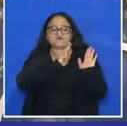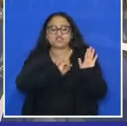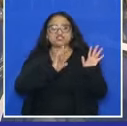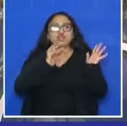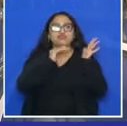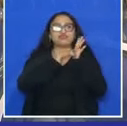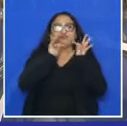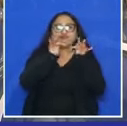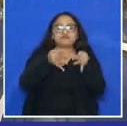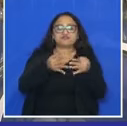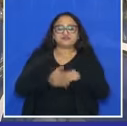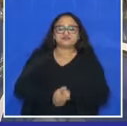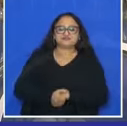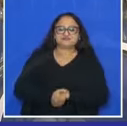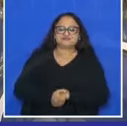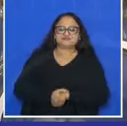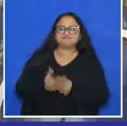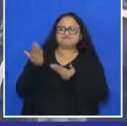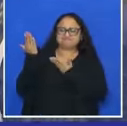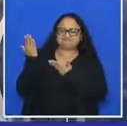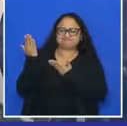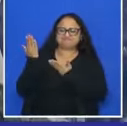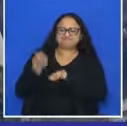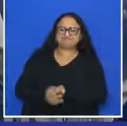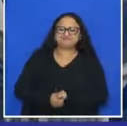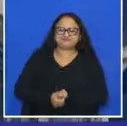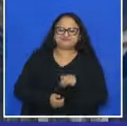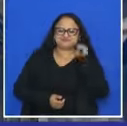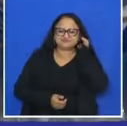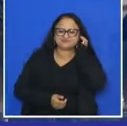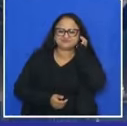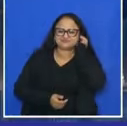o fim. Valendo!